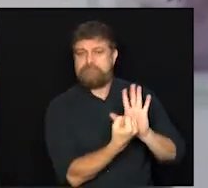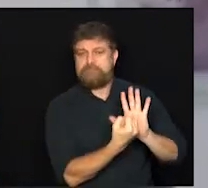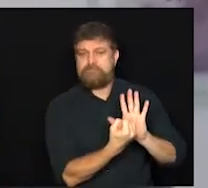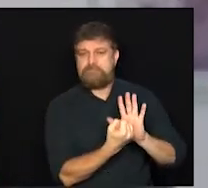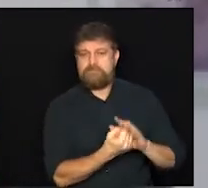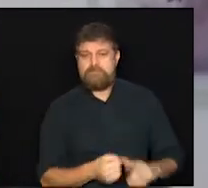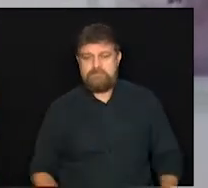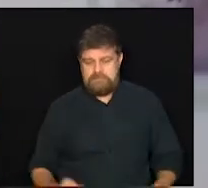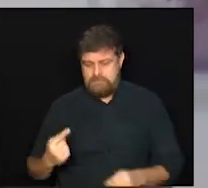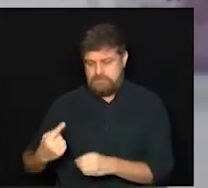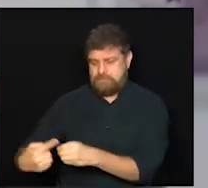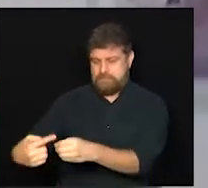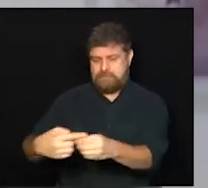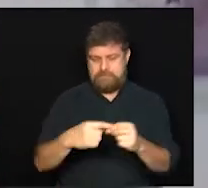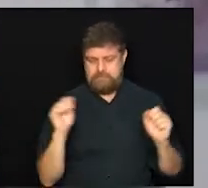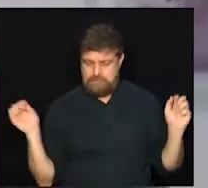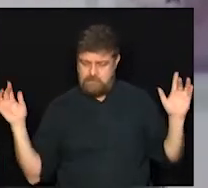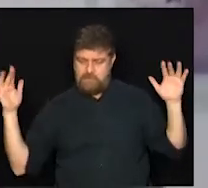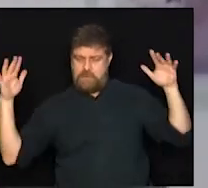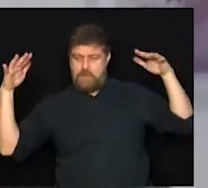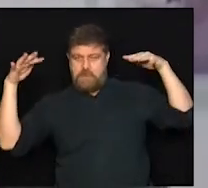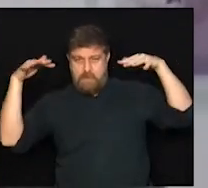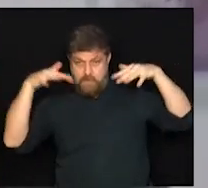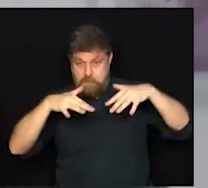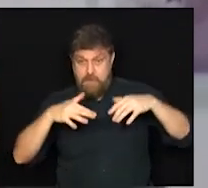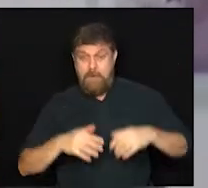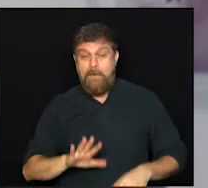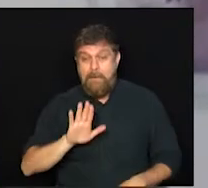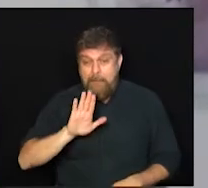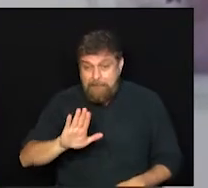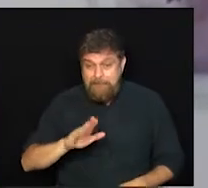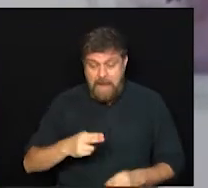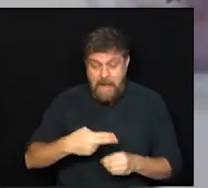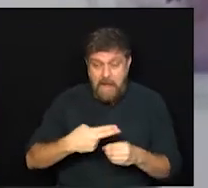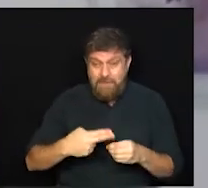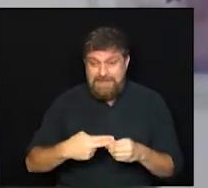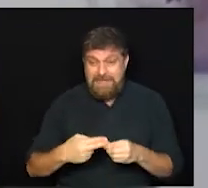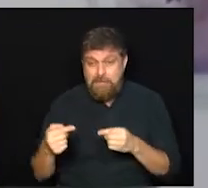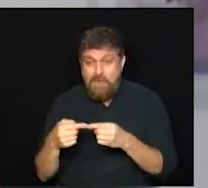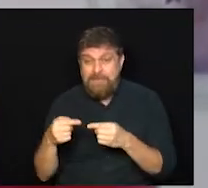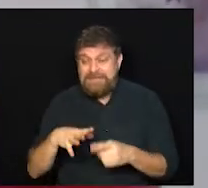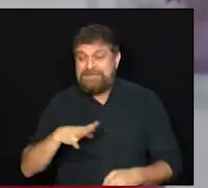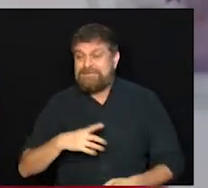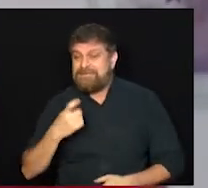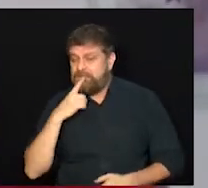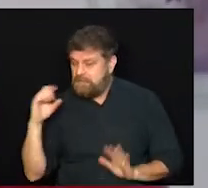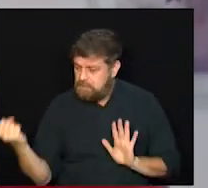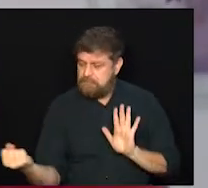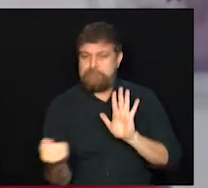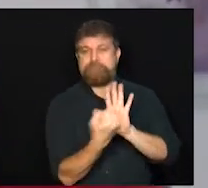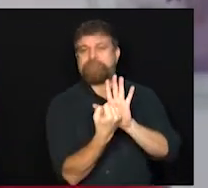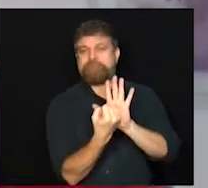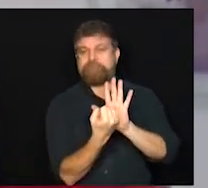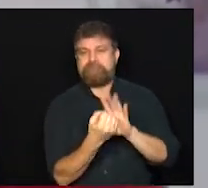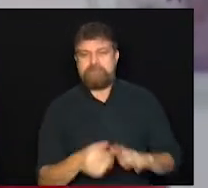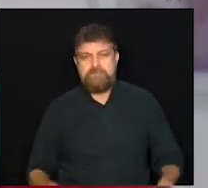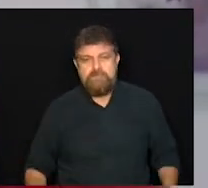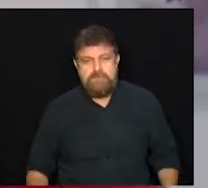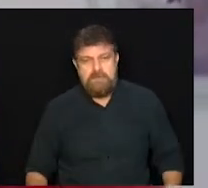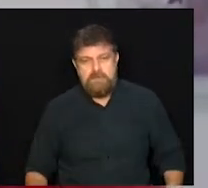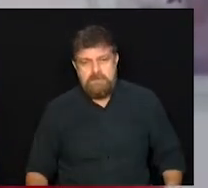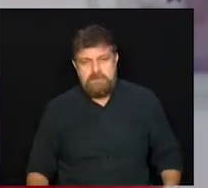atenda a região e atenda o país, ela é um grande bem de Campinas, acima de tudo. E